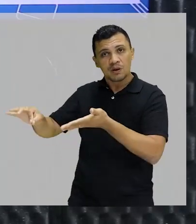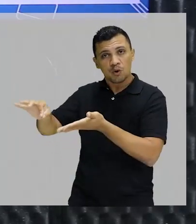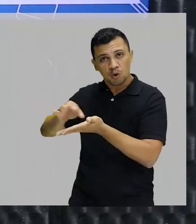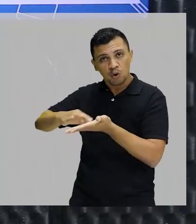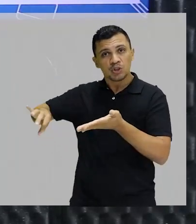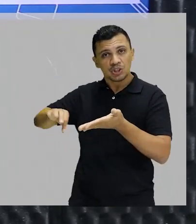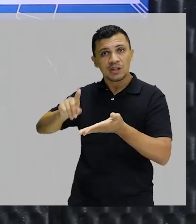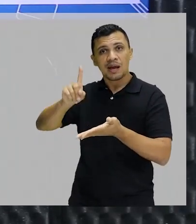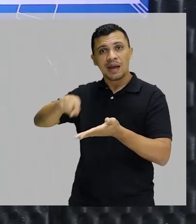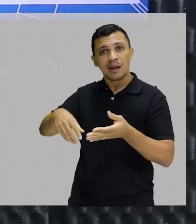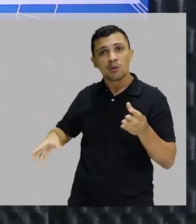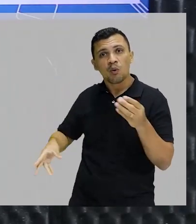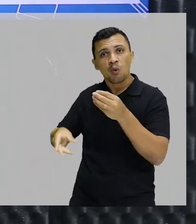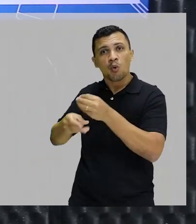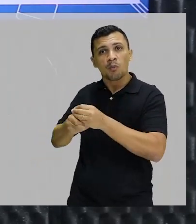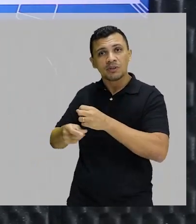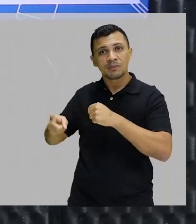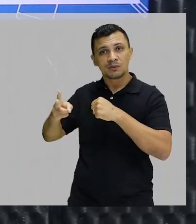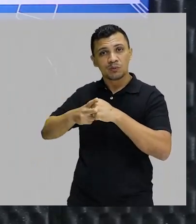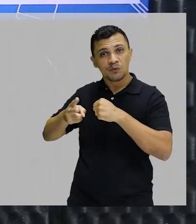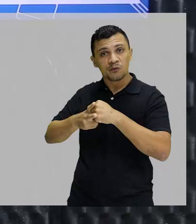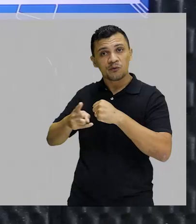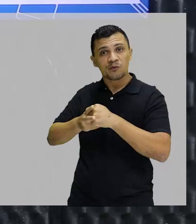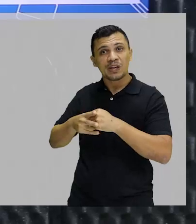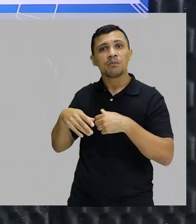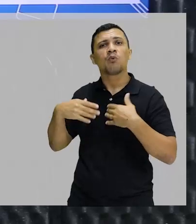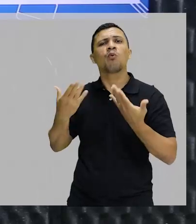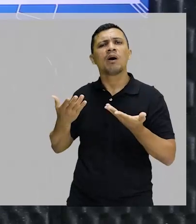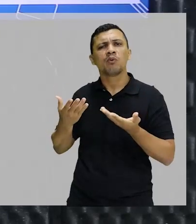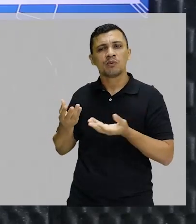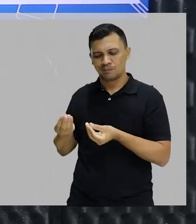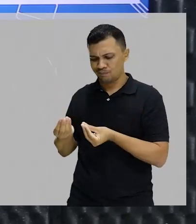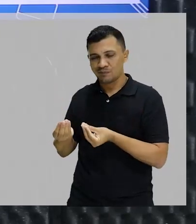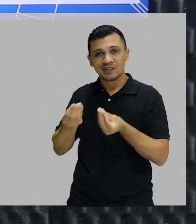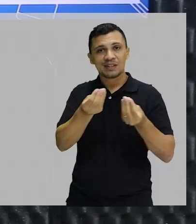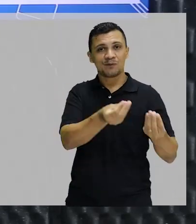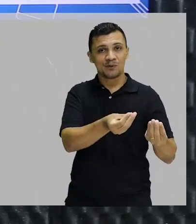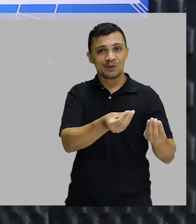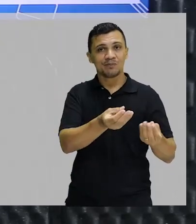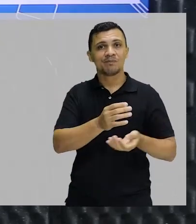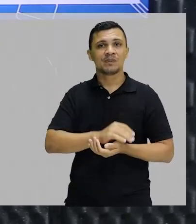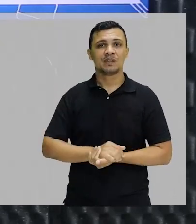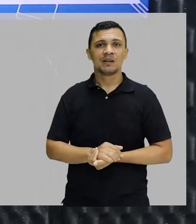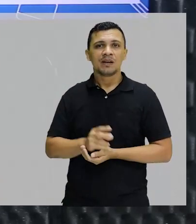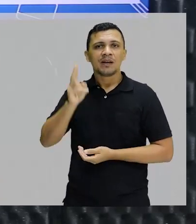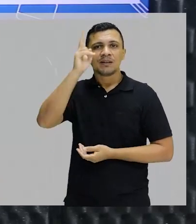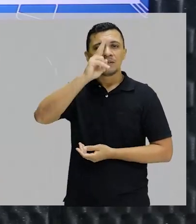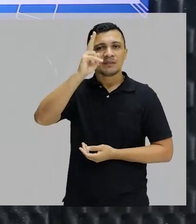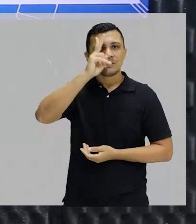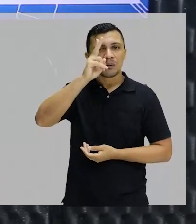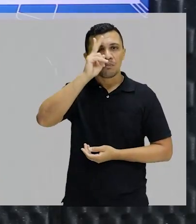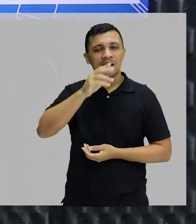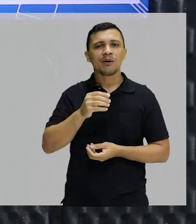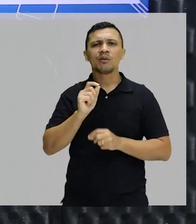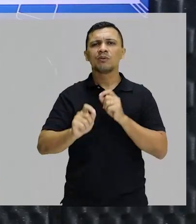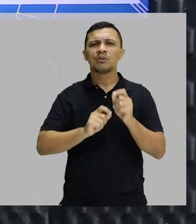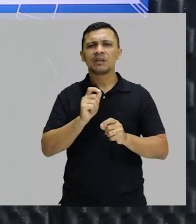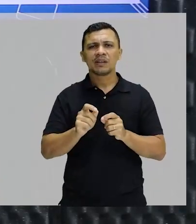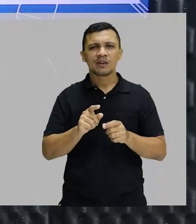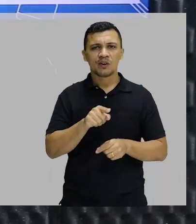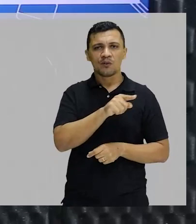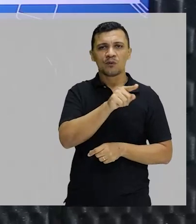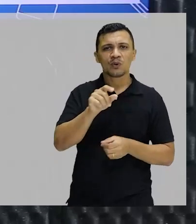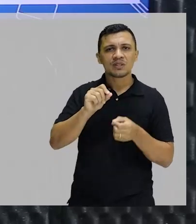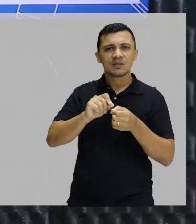verbo? O verbo devolveu. Então, aí vamos lembrar ali lá daquela parte inicial da sintaxe, né, onde vocês fazem a pergunta para